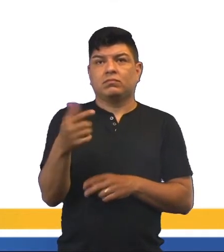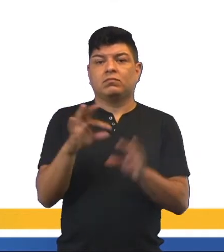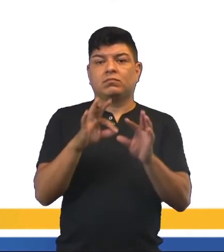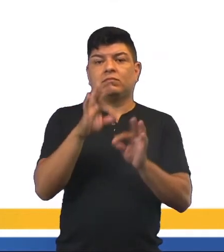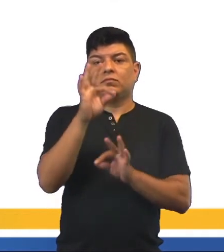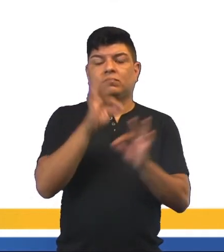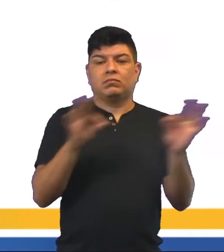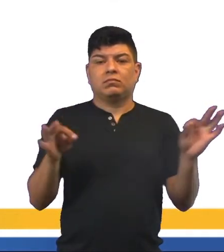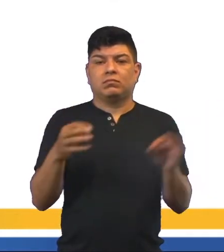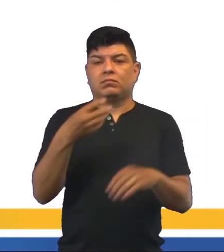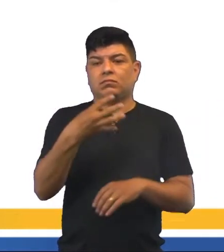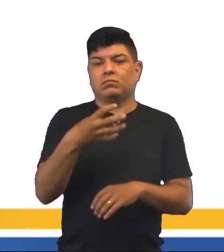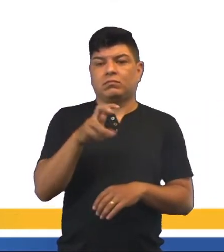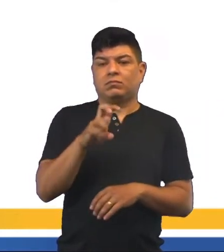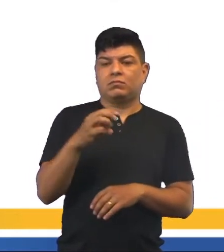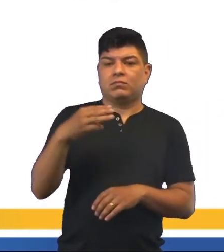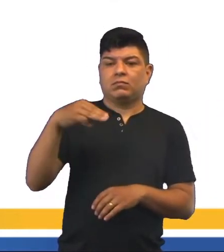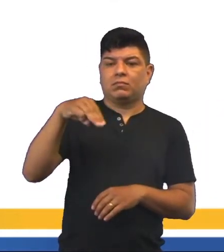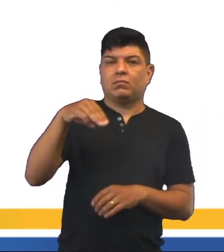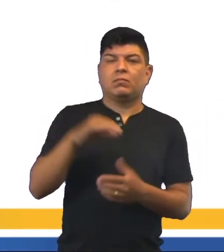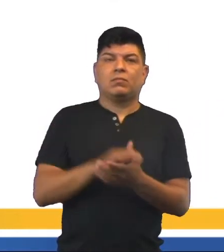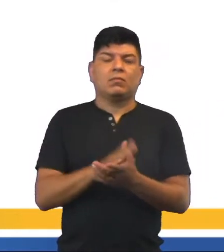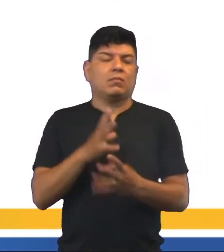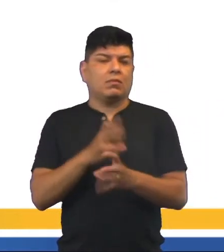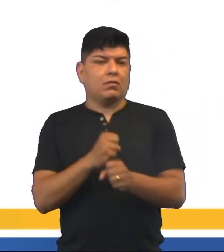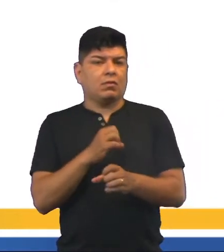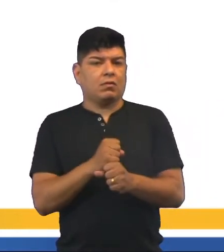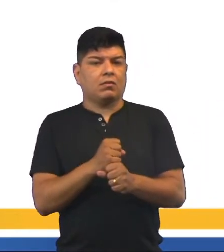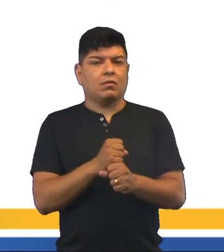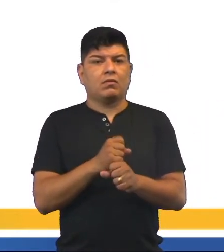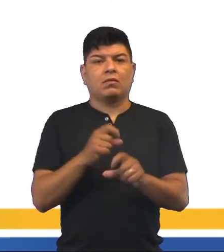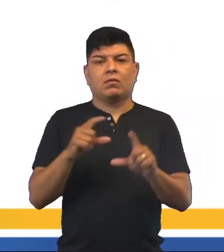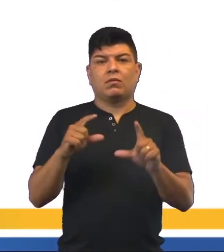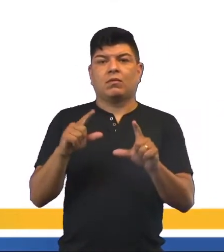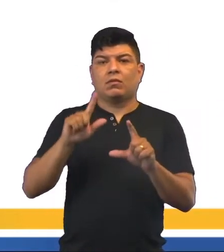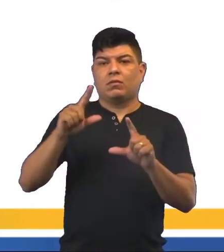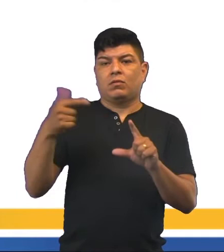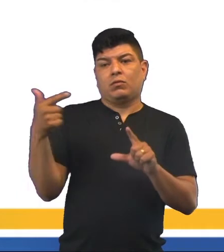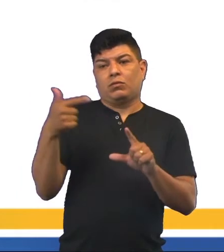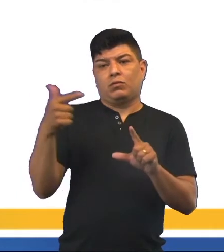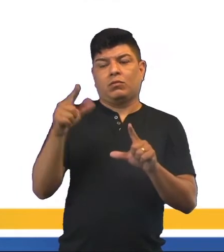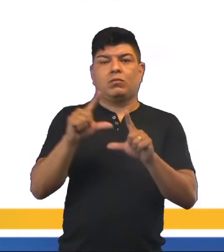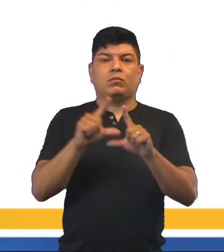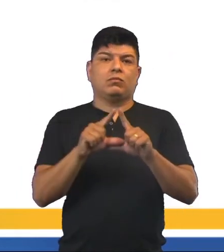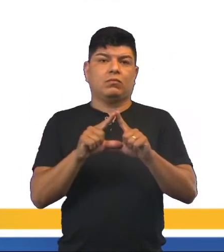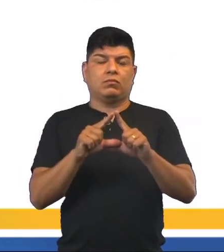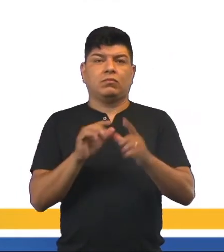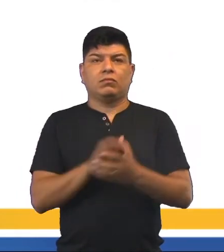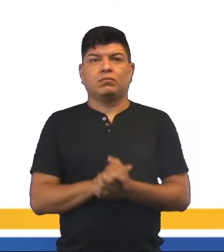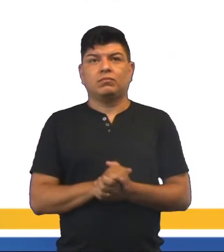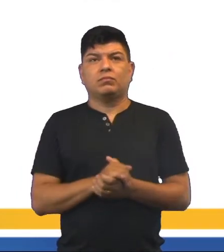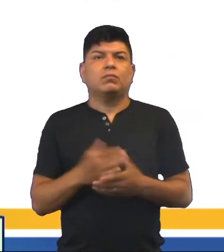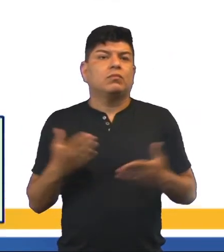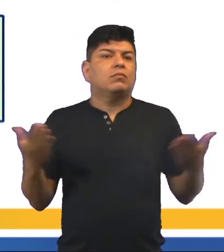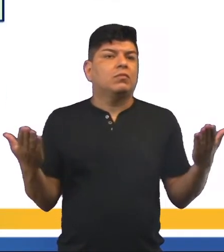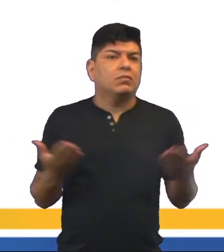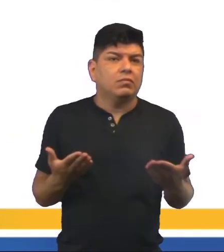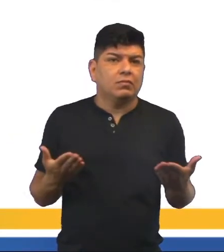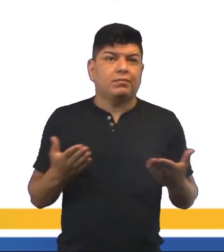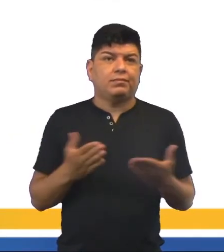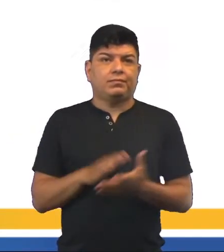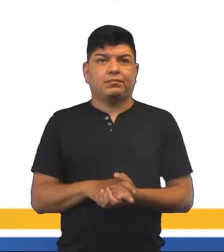mede 45 centímetros. Calcule os lados do segundo triângulo. E agora, pessoal, o que vamos fazer?